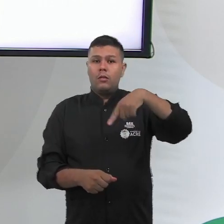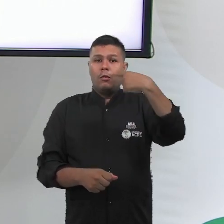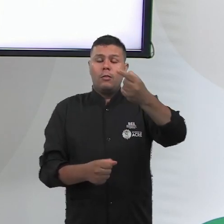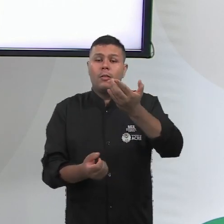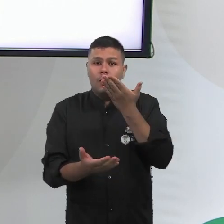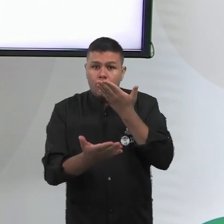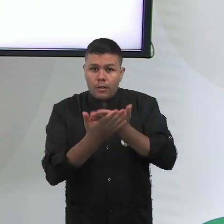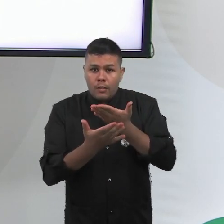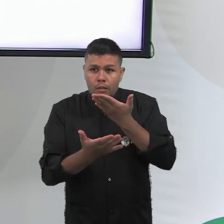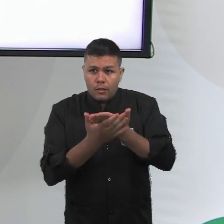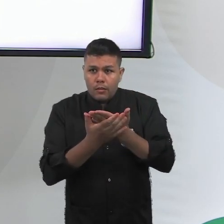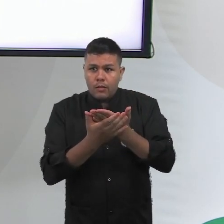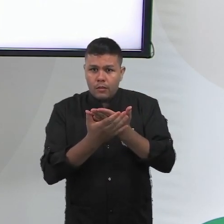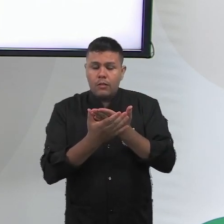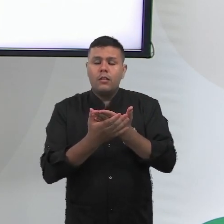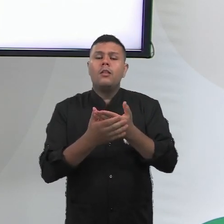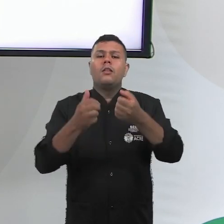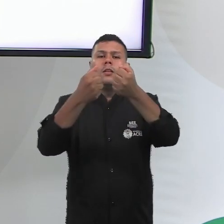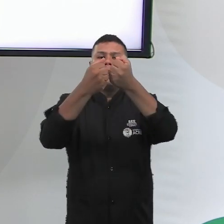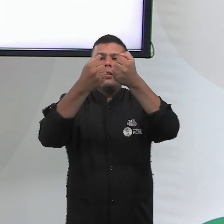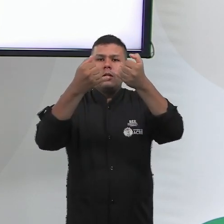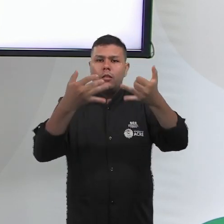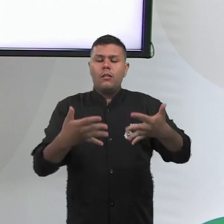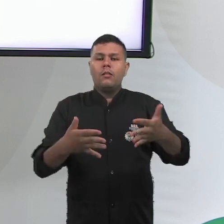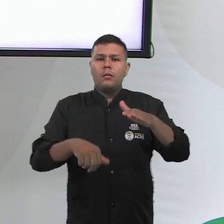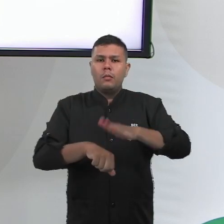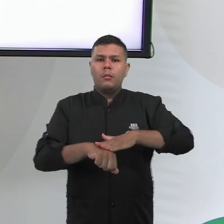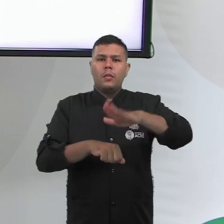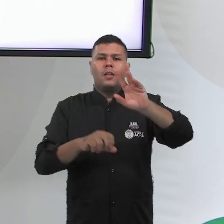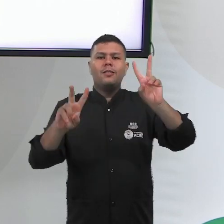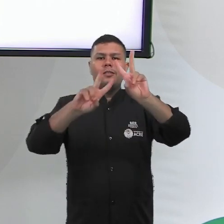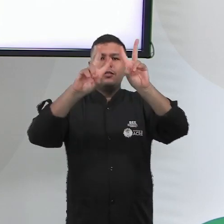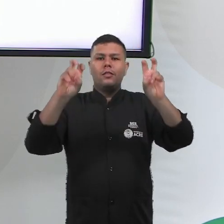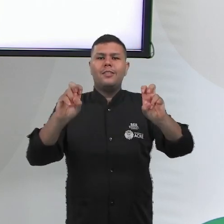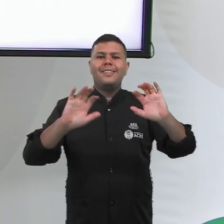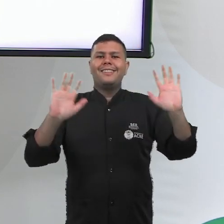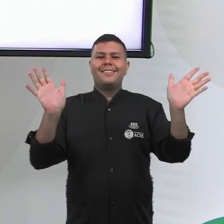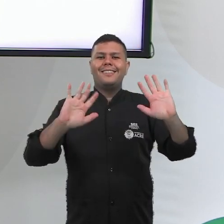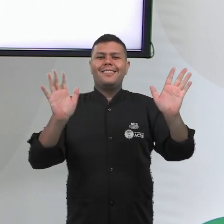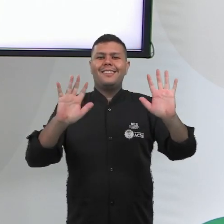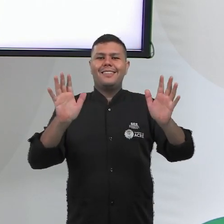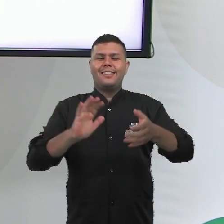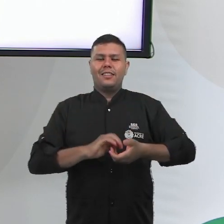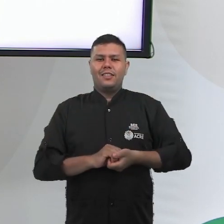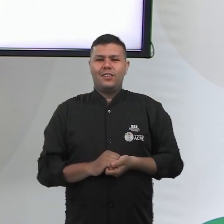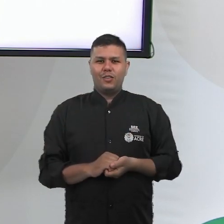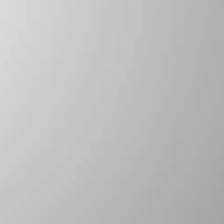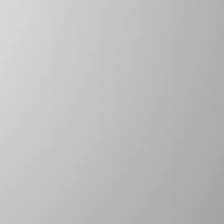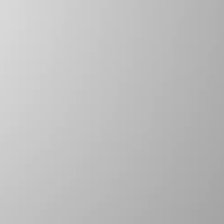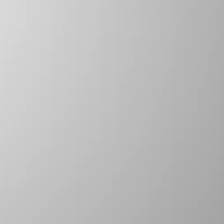fazendo e falando mais sobre esse assunto, tá bom? Tchau, tchau, até a próxima aula.